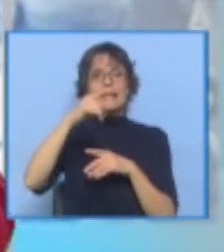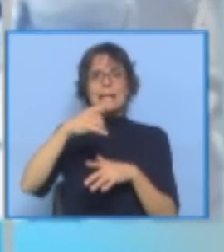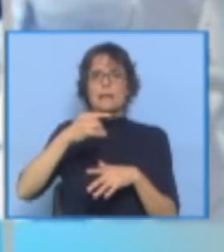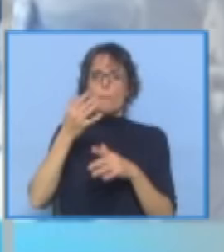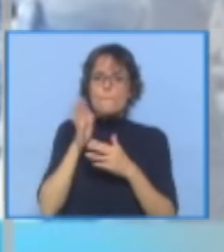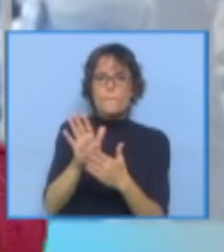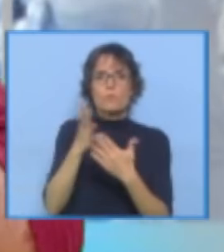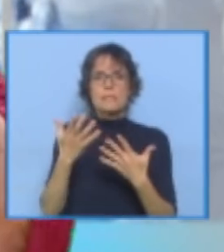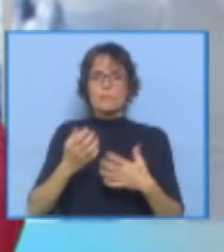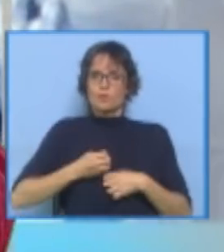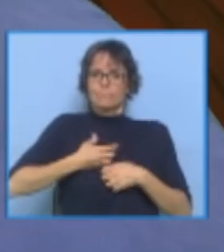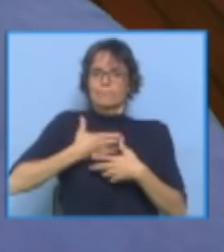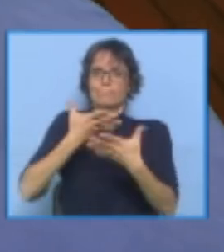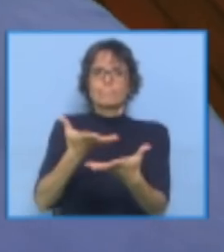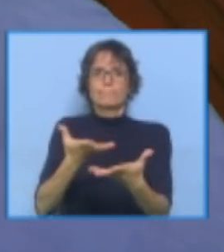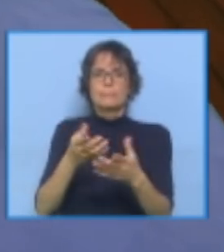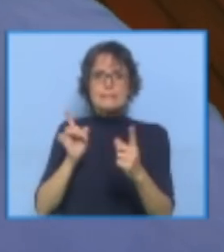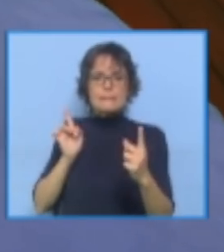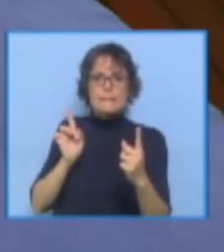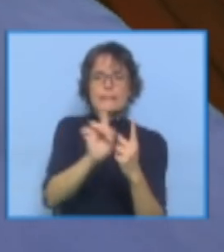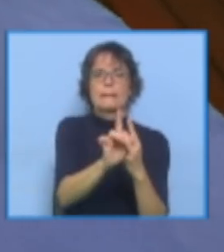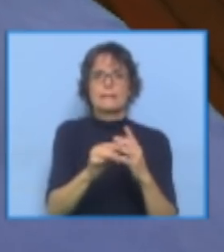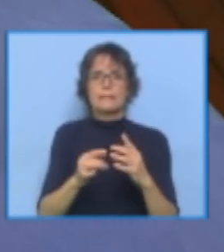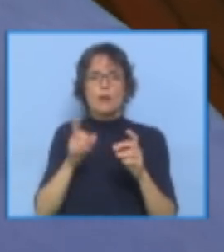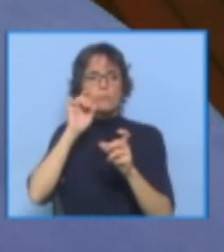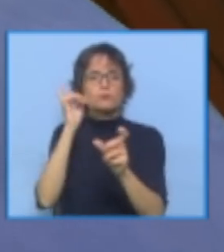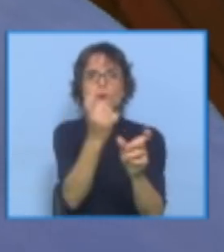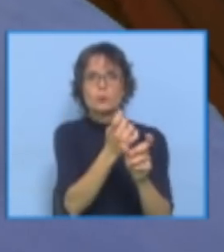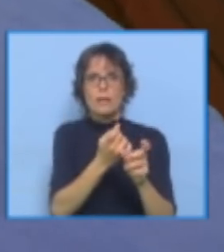ir ter com, é o ir à procura de. E eu, na minha